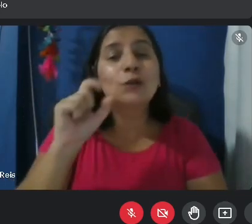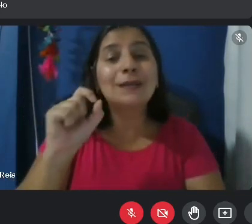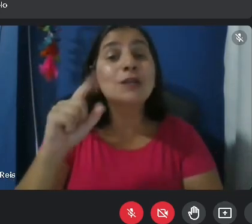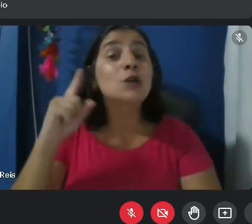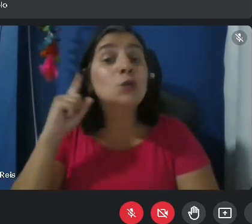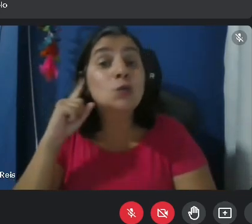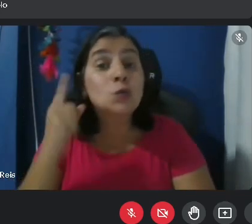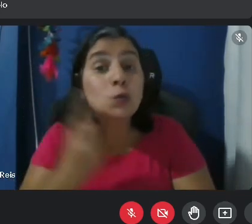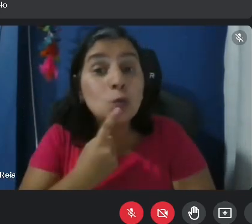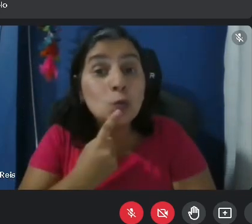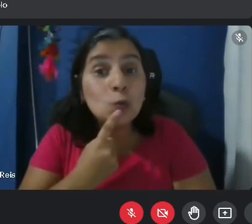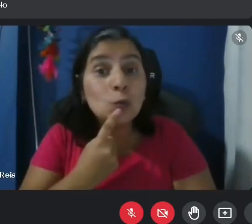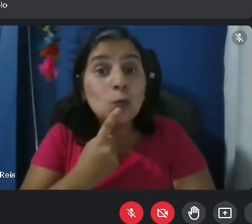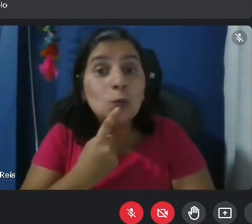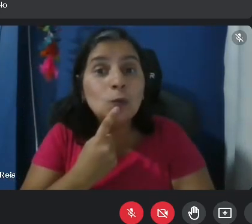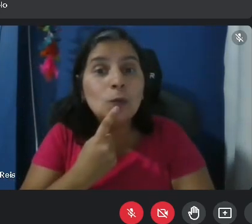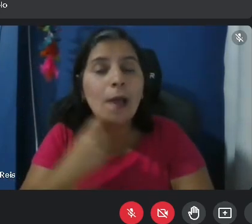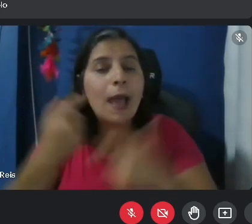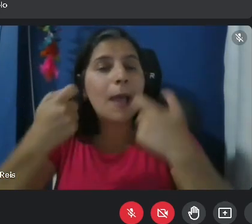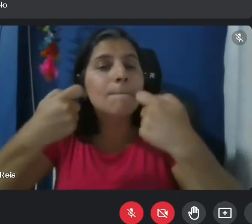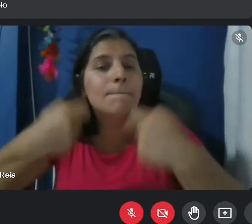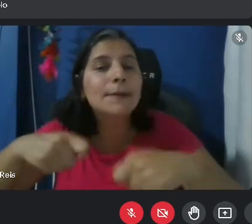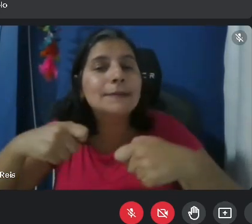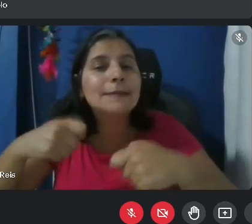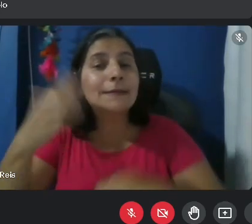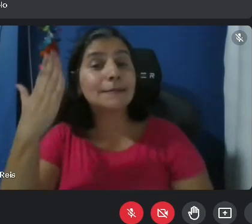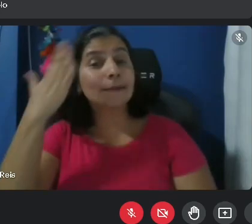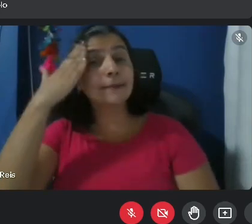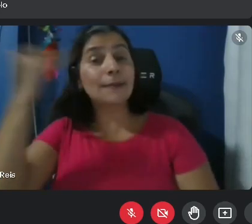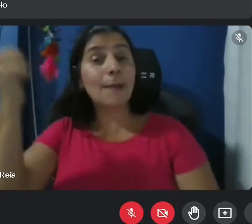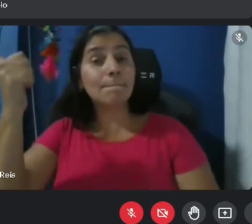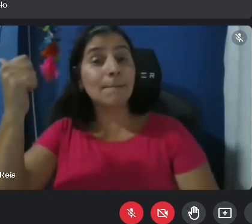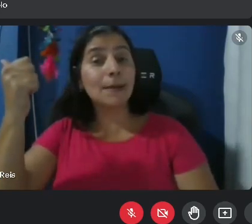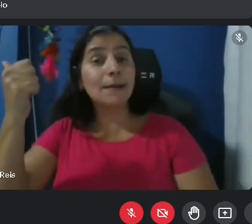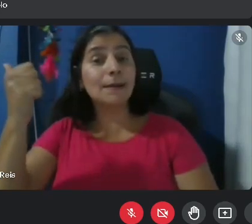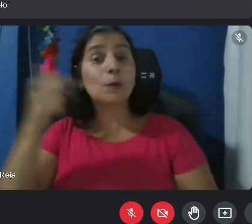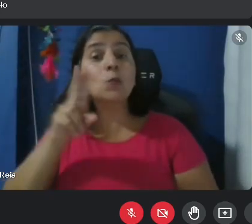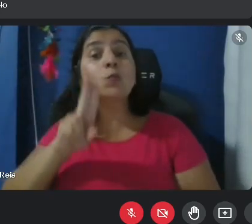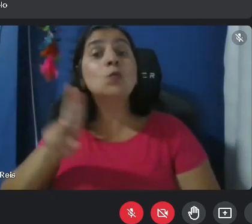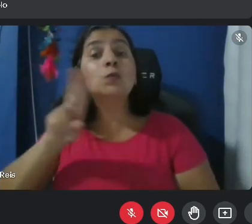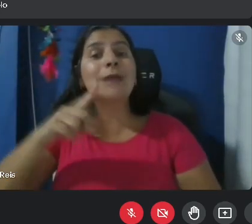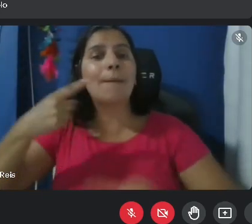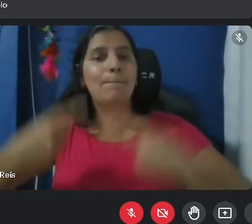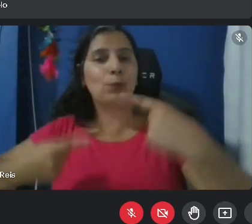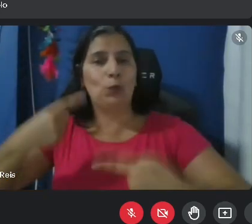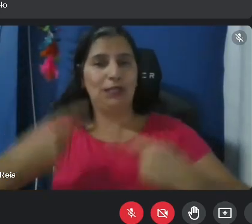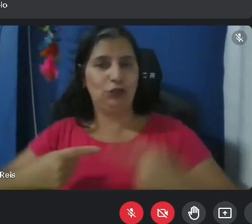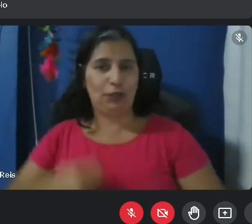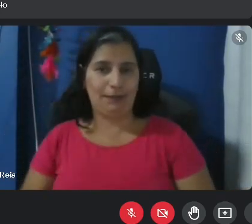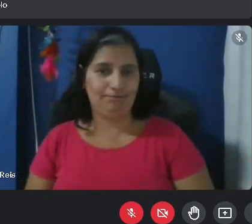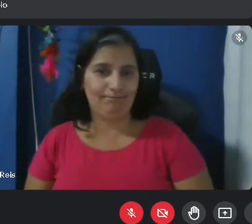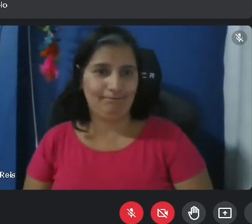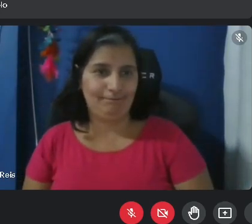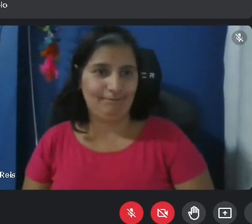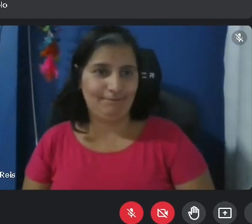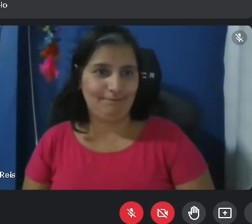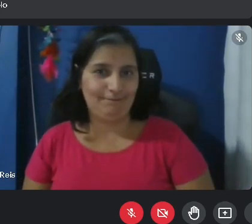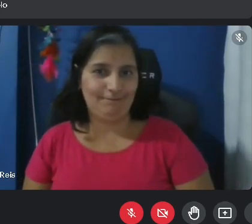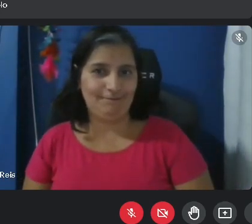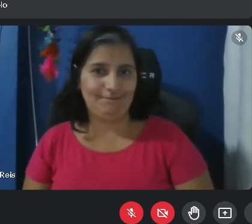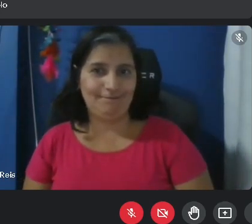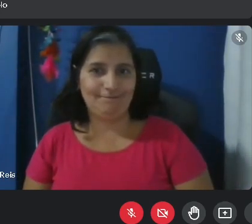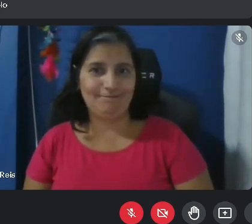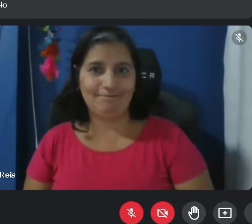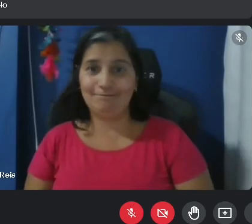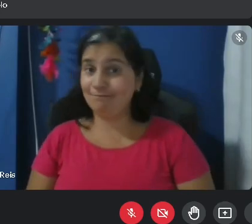o que é mais importante? Que o surdo, ele precisa saber usar a